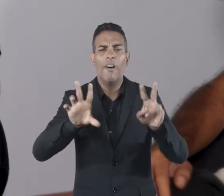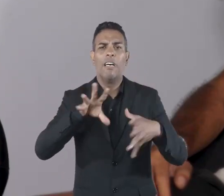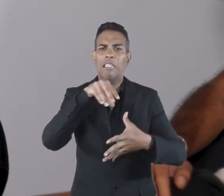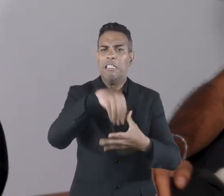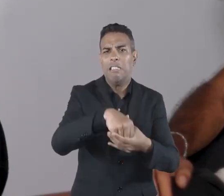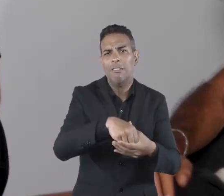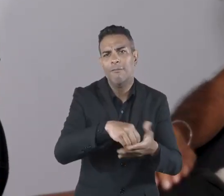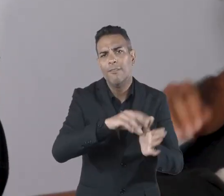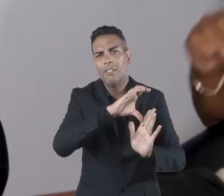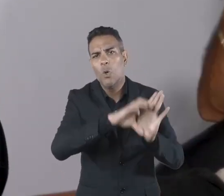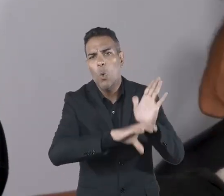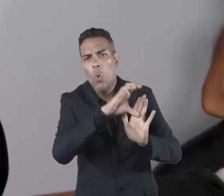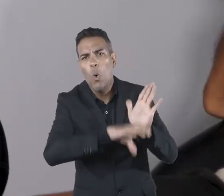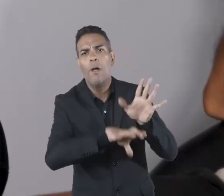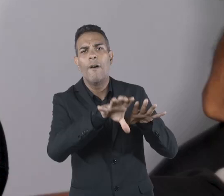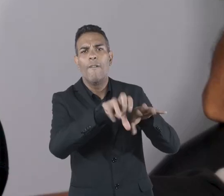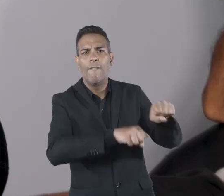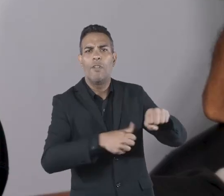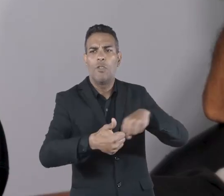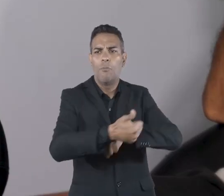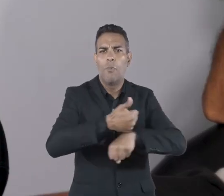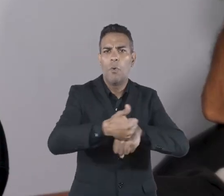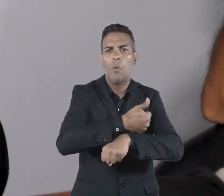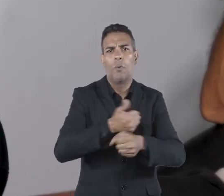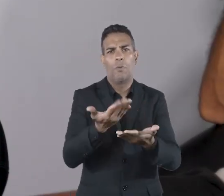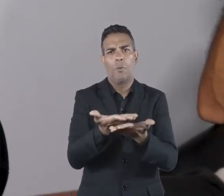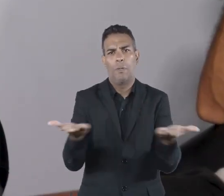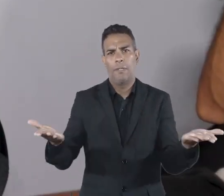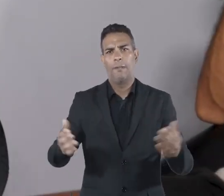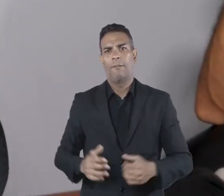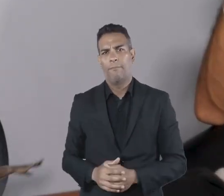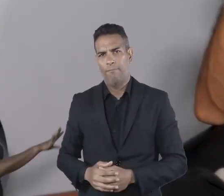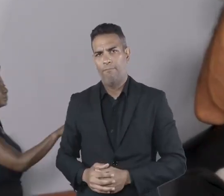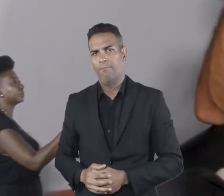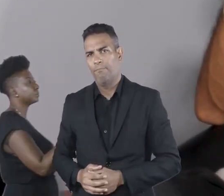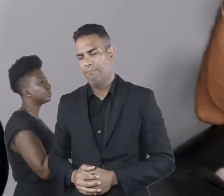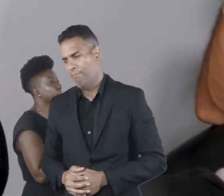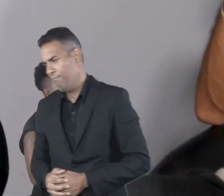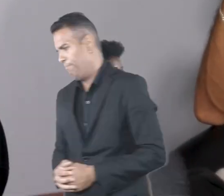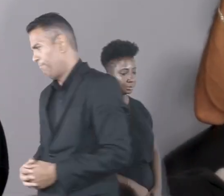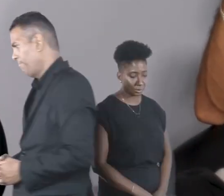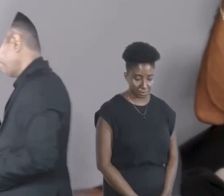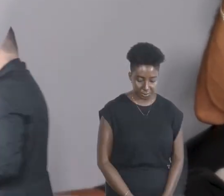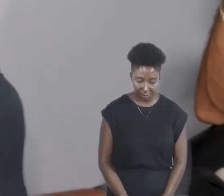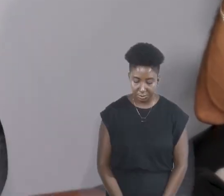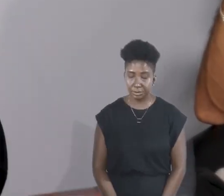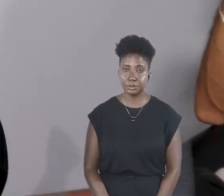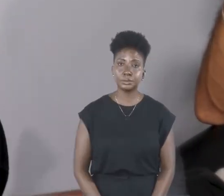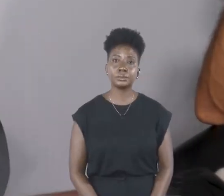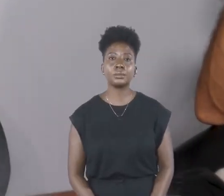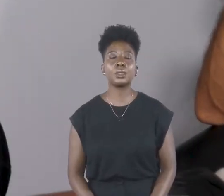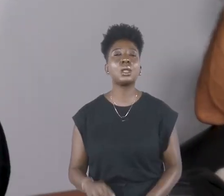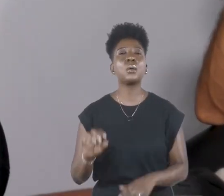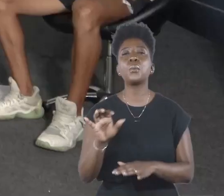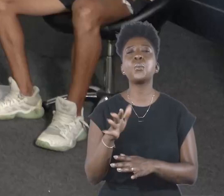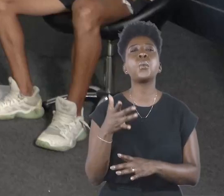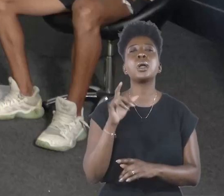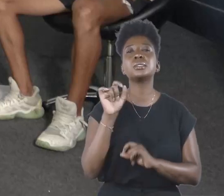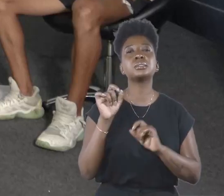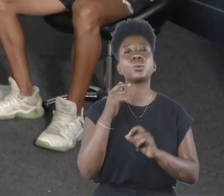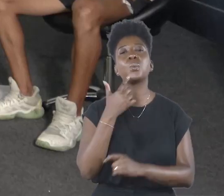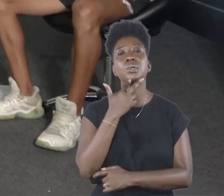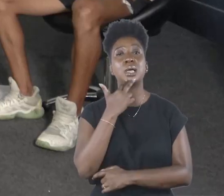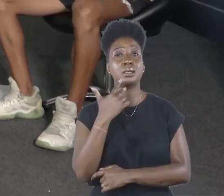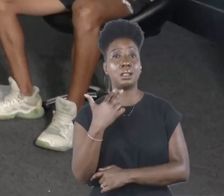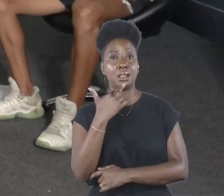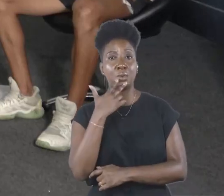mundo e que não necessariamente estão presentes nos currículos de formação profissional de educação. E quais são os idiomas